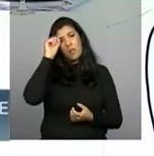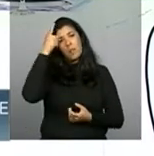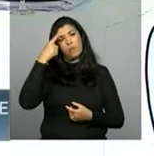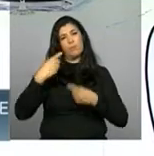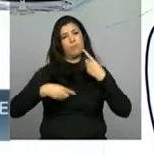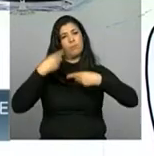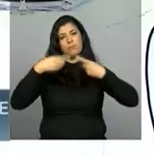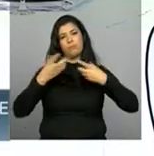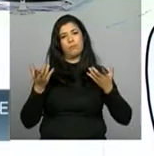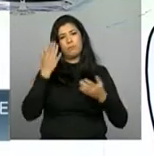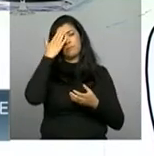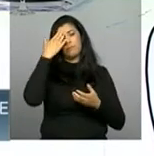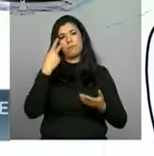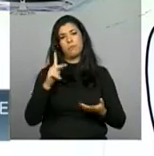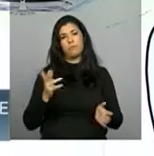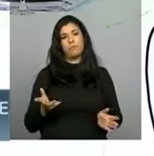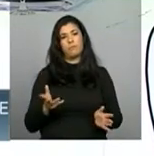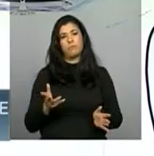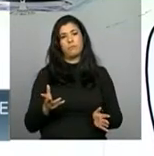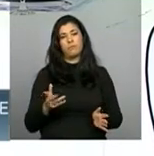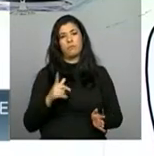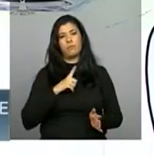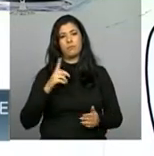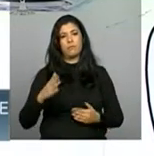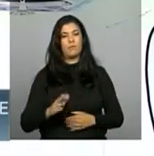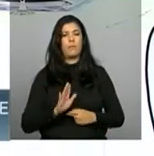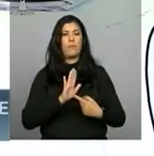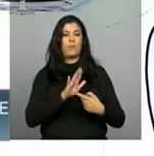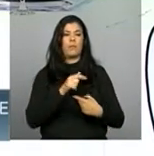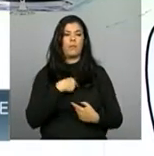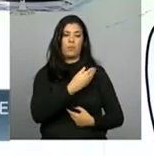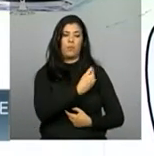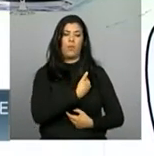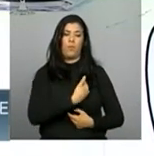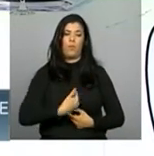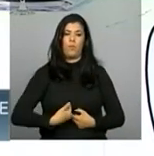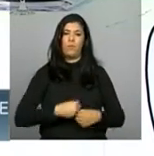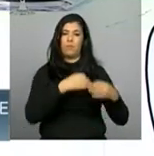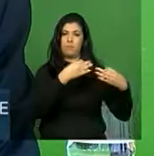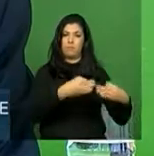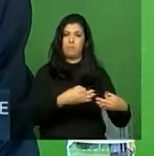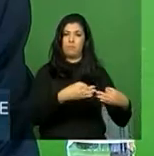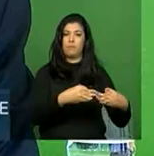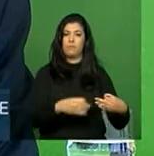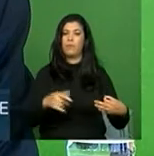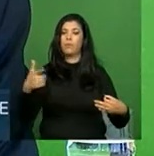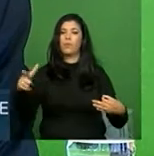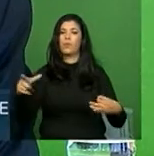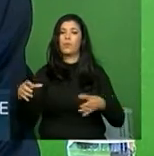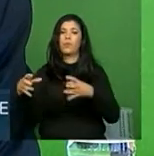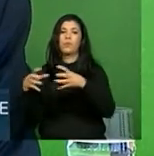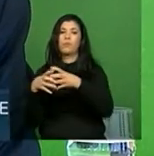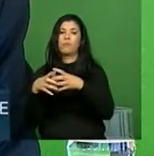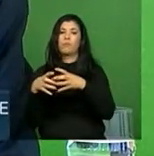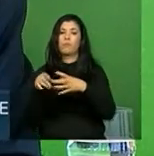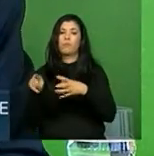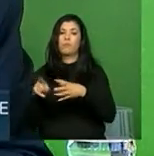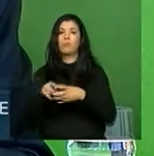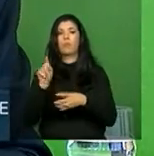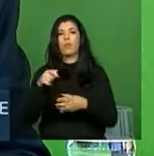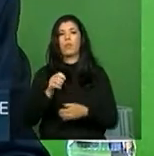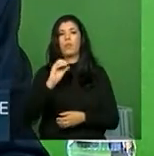lógica democrática é tão patriótico ser governo quanto exercer a